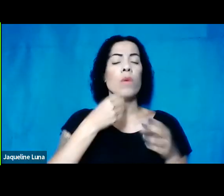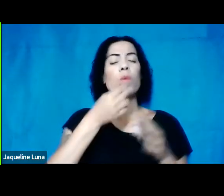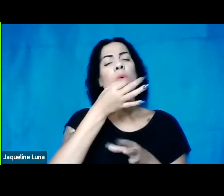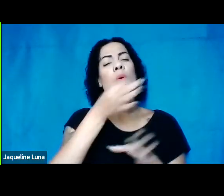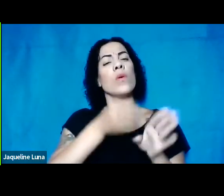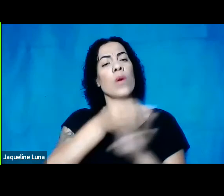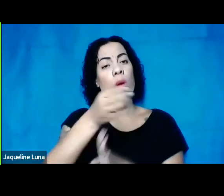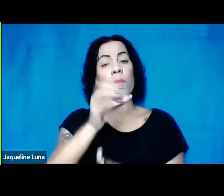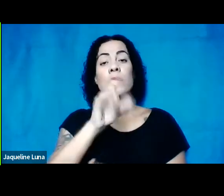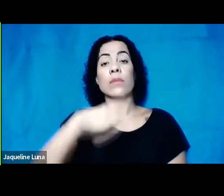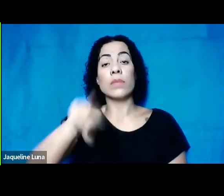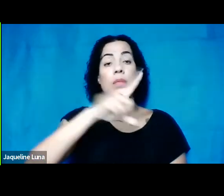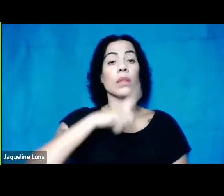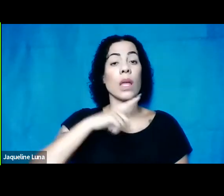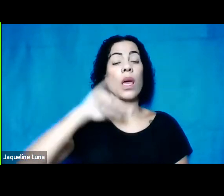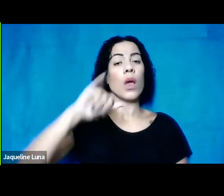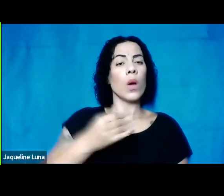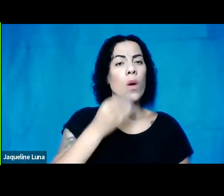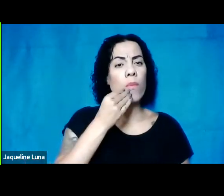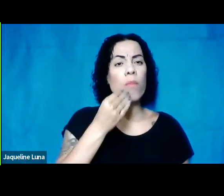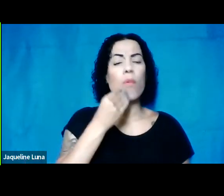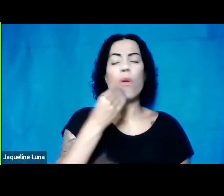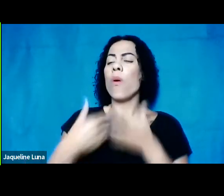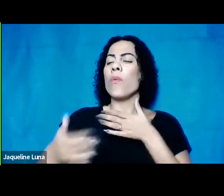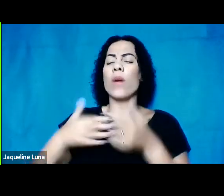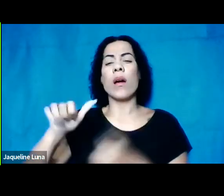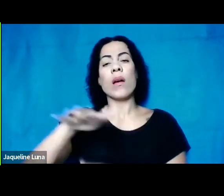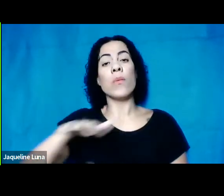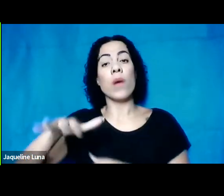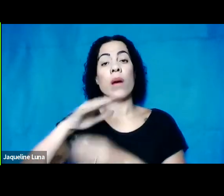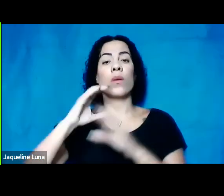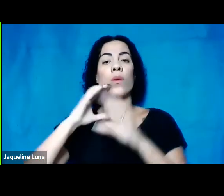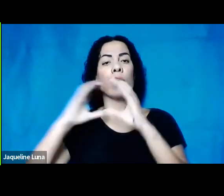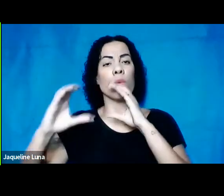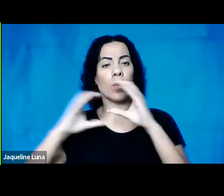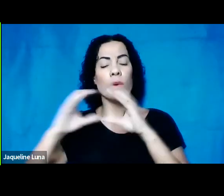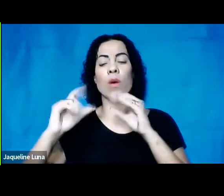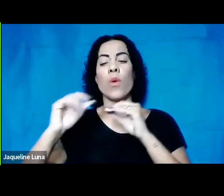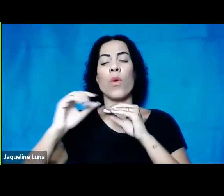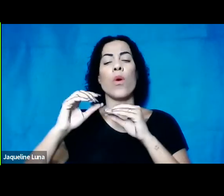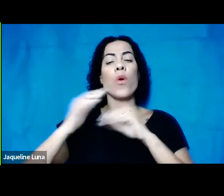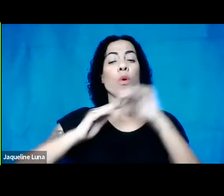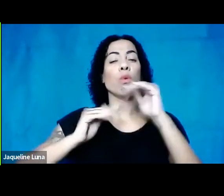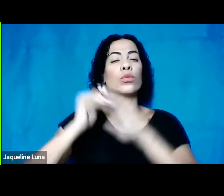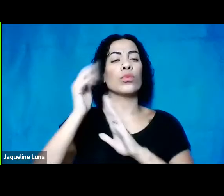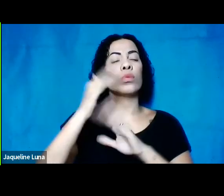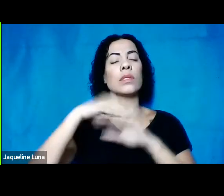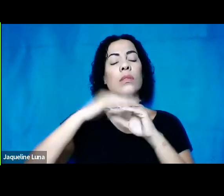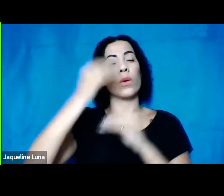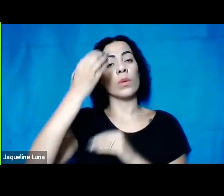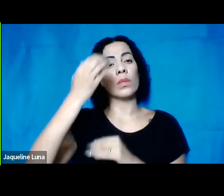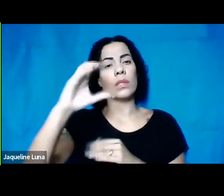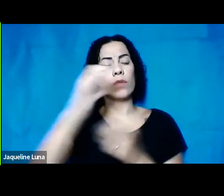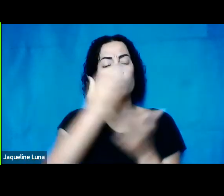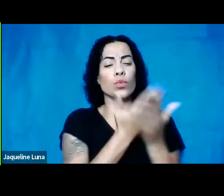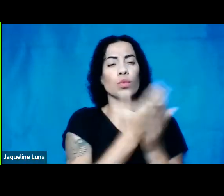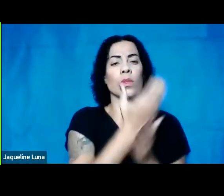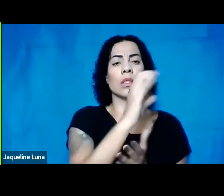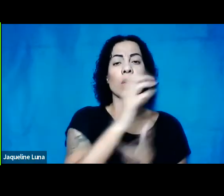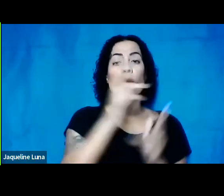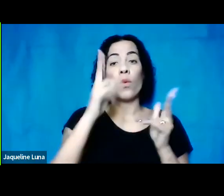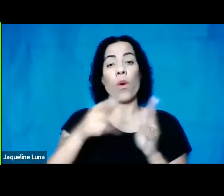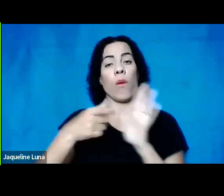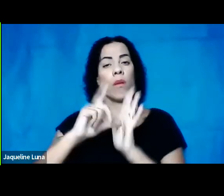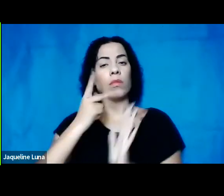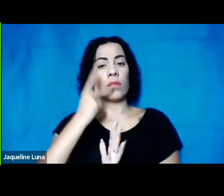quem tiver a oportunidade, seja em que área for da comunicação, da construção científica, né, isso do multicentrismo que se falou, que esse